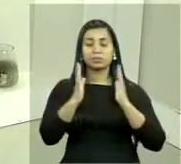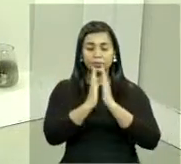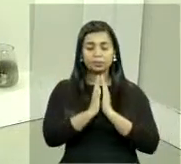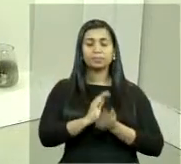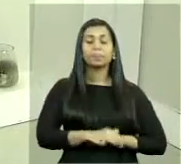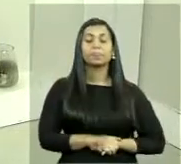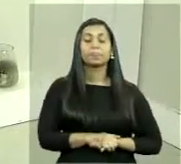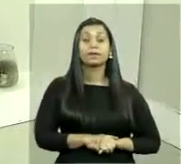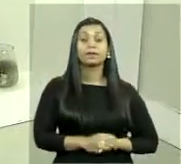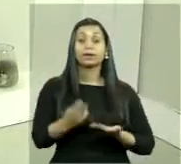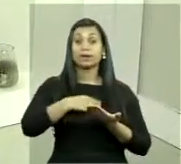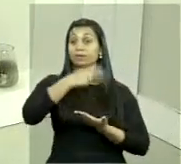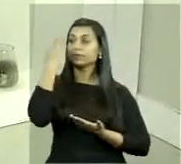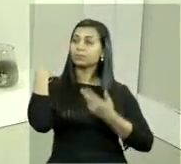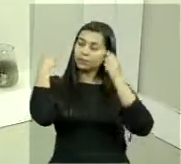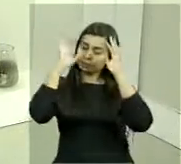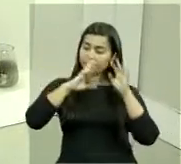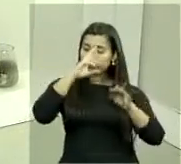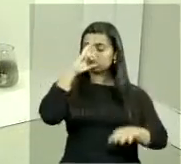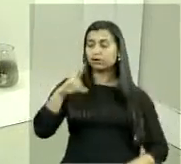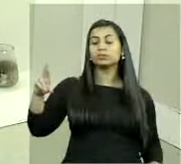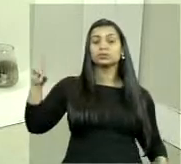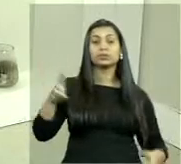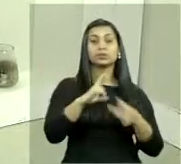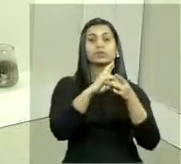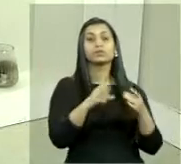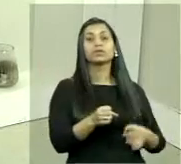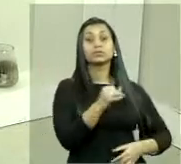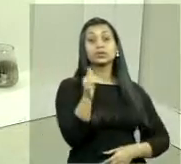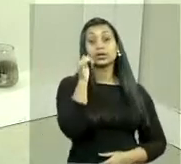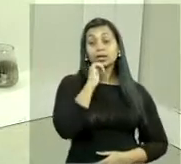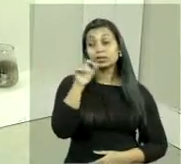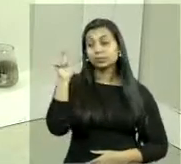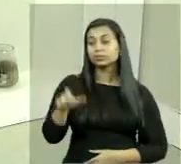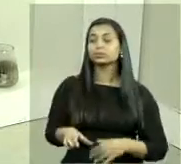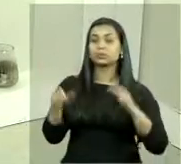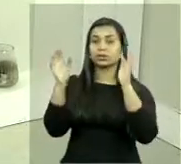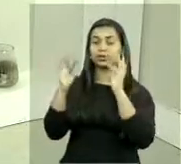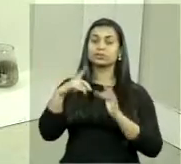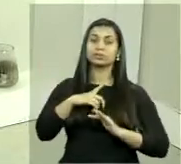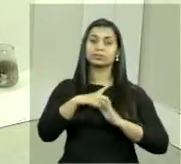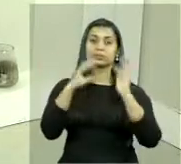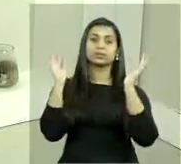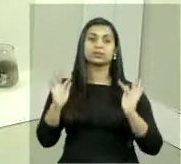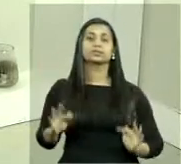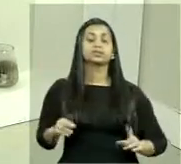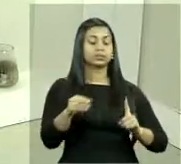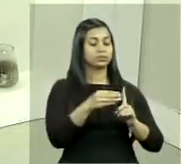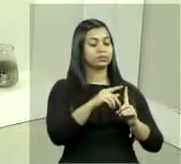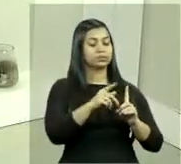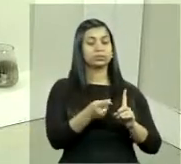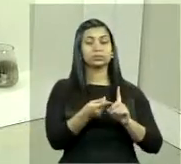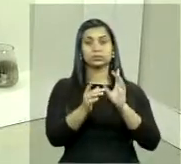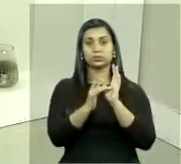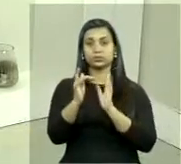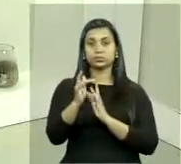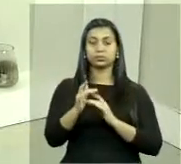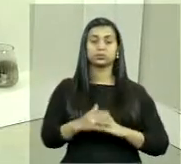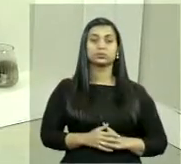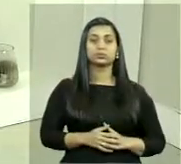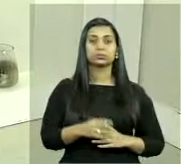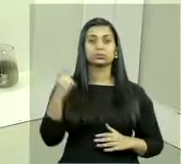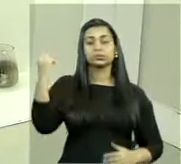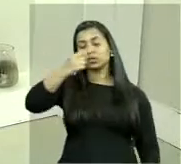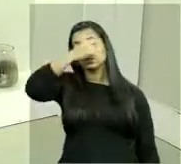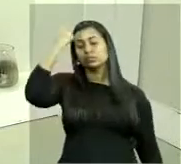nossa morte. Amém. Ave Maria, cheia de graça, o Senhor é convosco. Bendita sois vós entre as mulheres, e bendito é o fruto do vosso